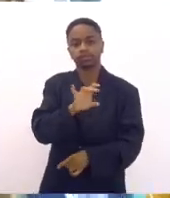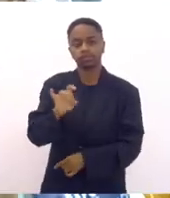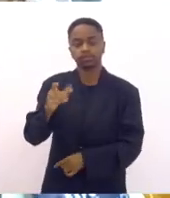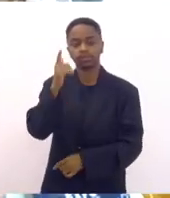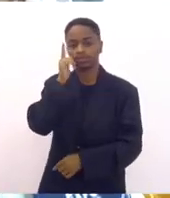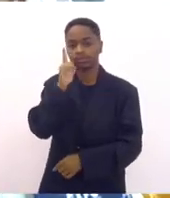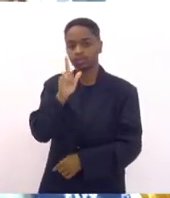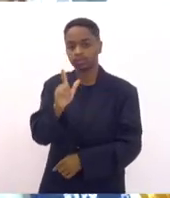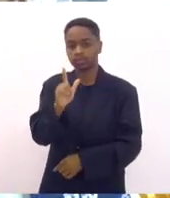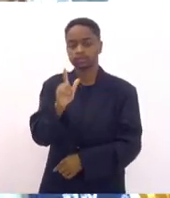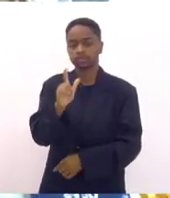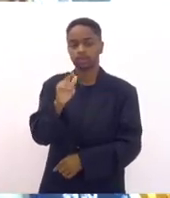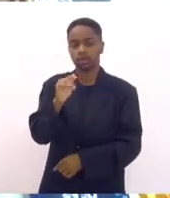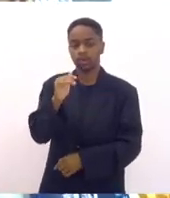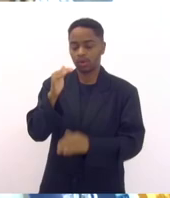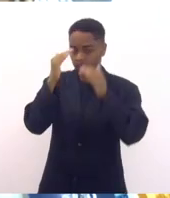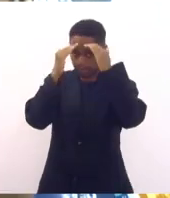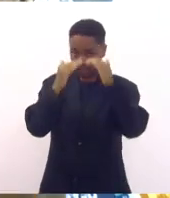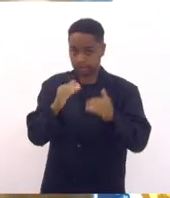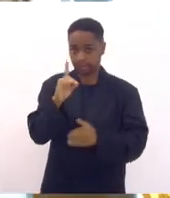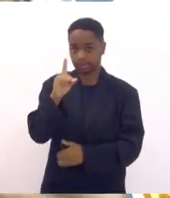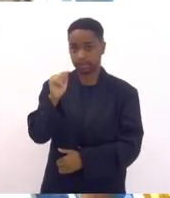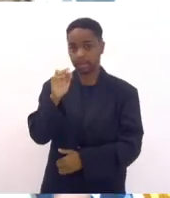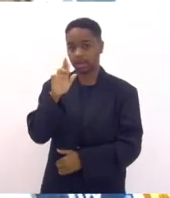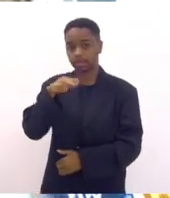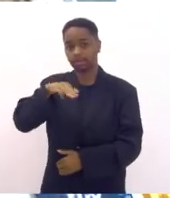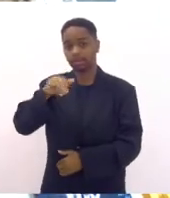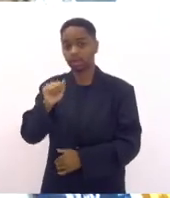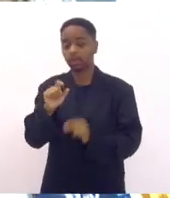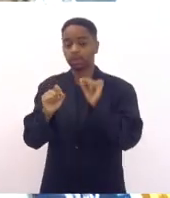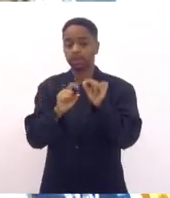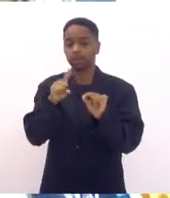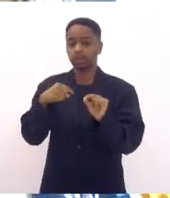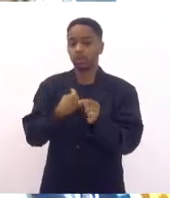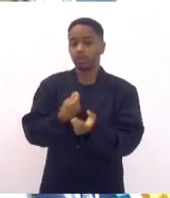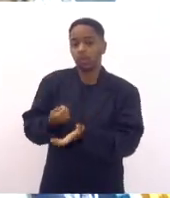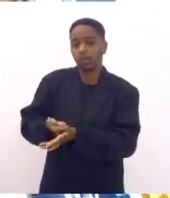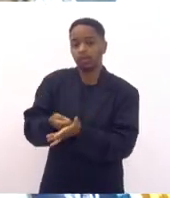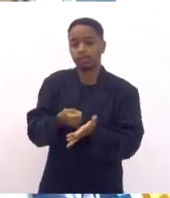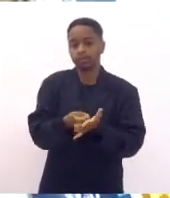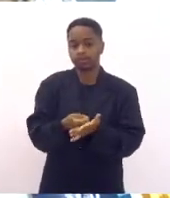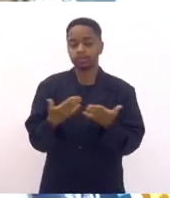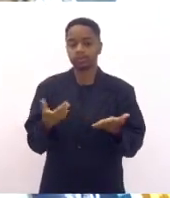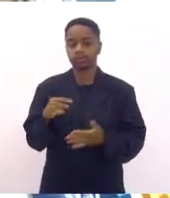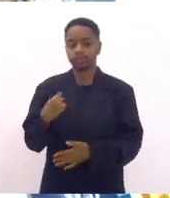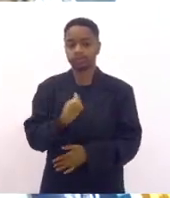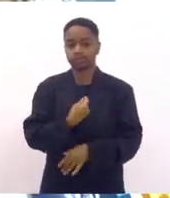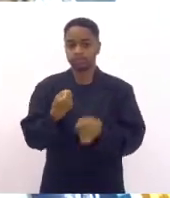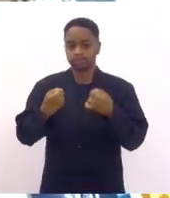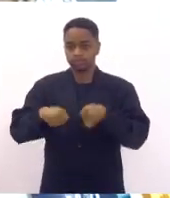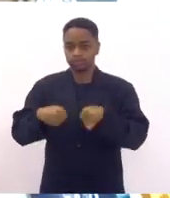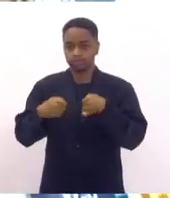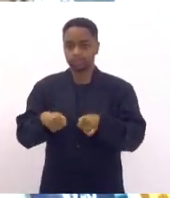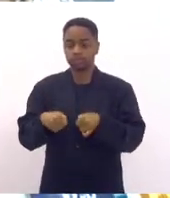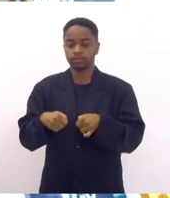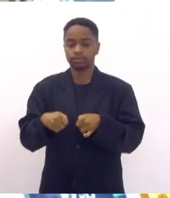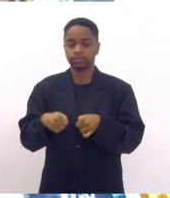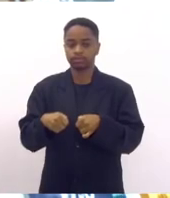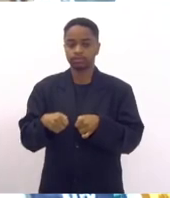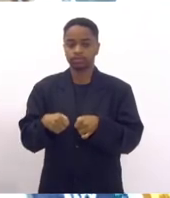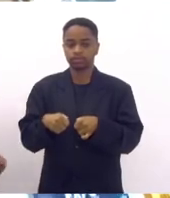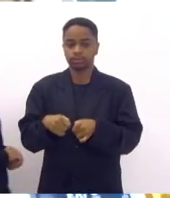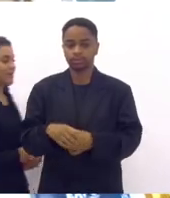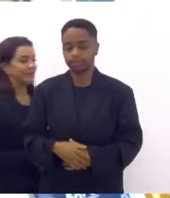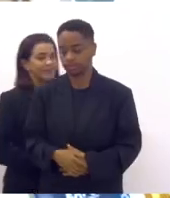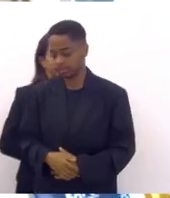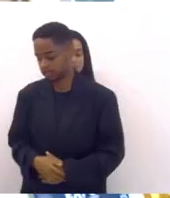nosso Dharma né segundo a minha filosofia que é o nosso dever prescrito então a gente precisa manter a família é super importante